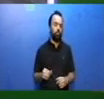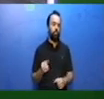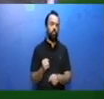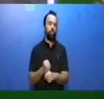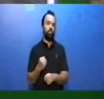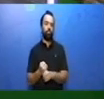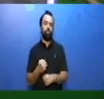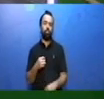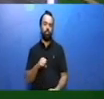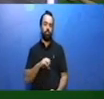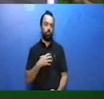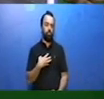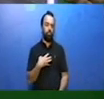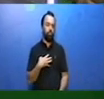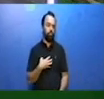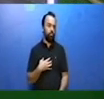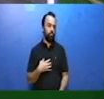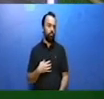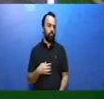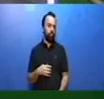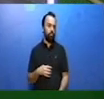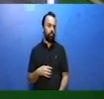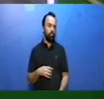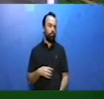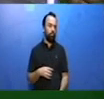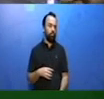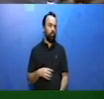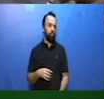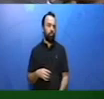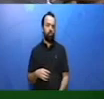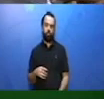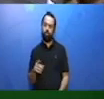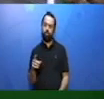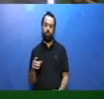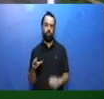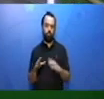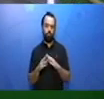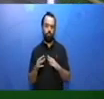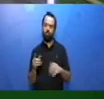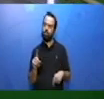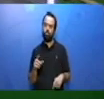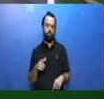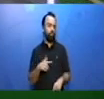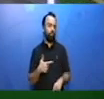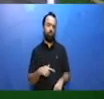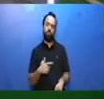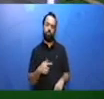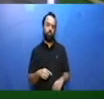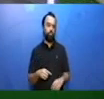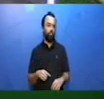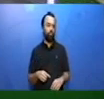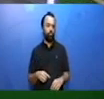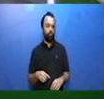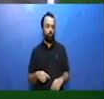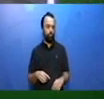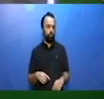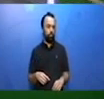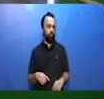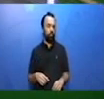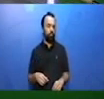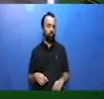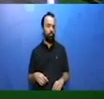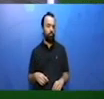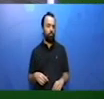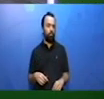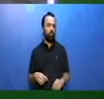construção. Olha lá, aqui no bairro onde eu trabalho não há residências, nem lojas, nem shoppings, hospitais ou